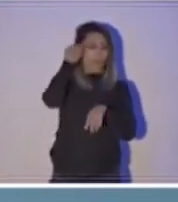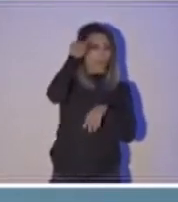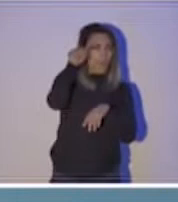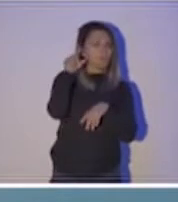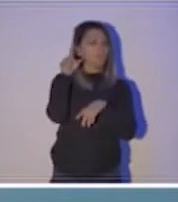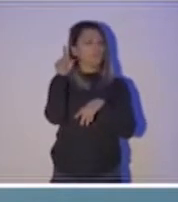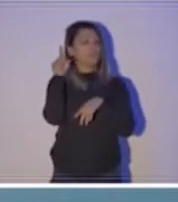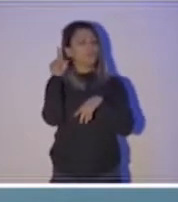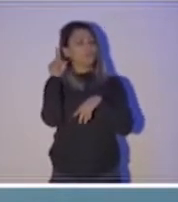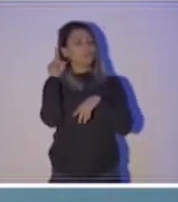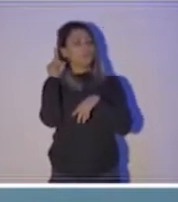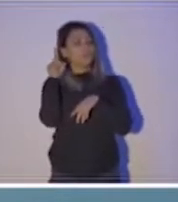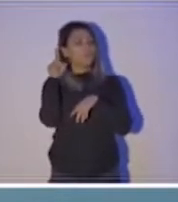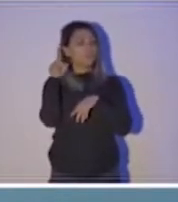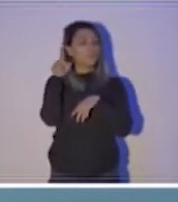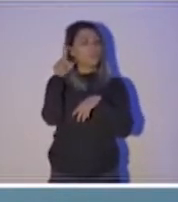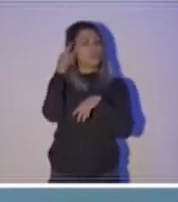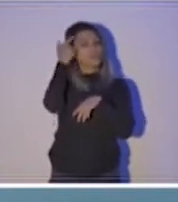subir.